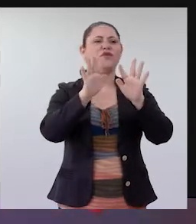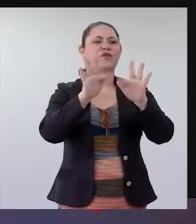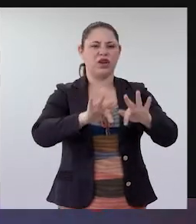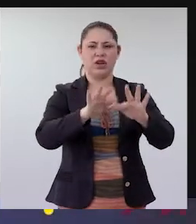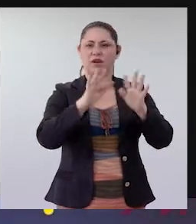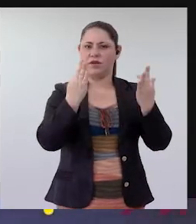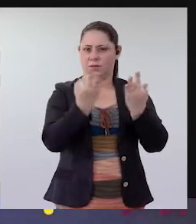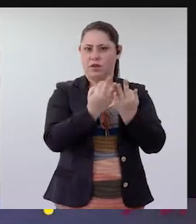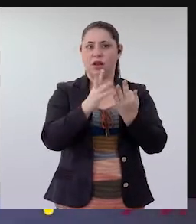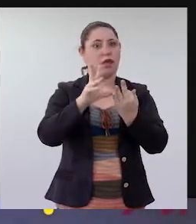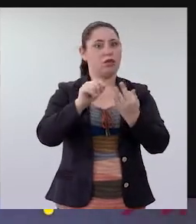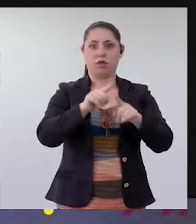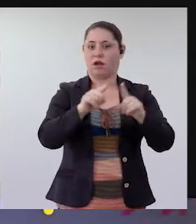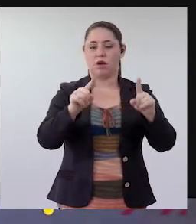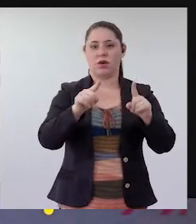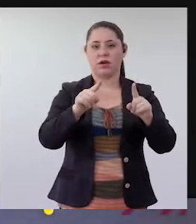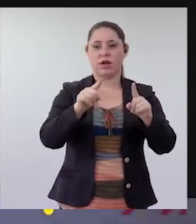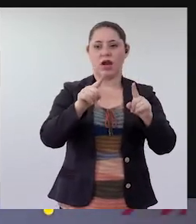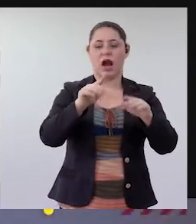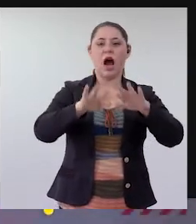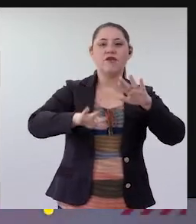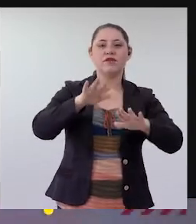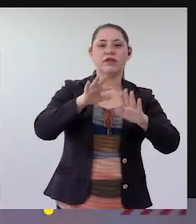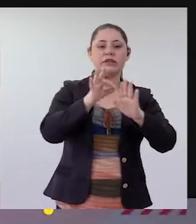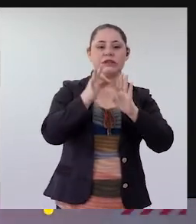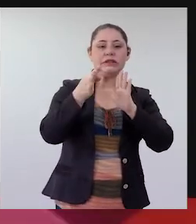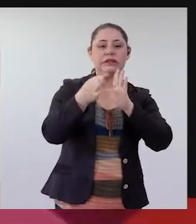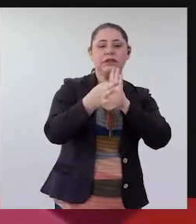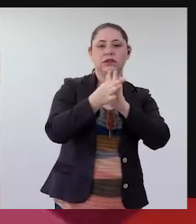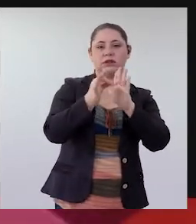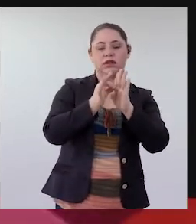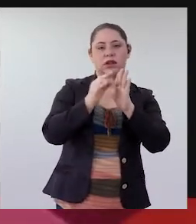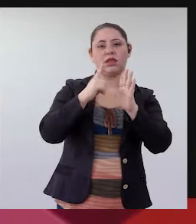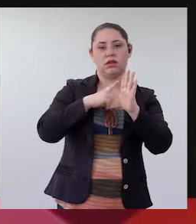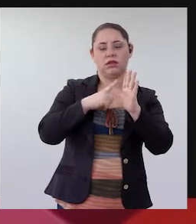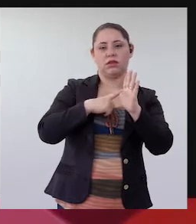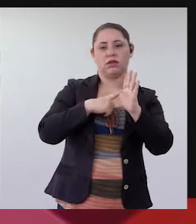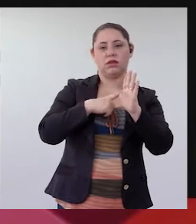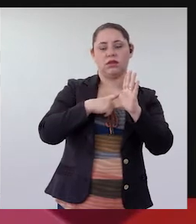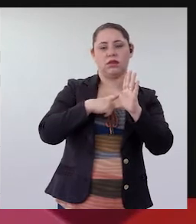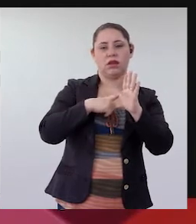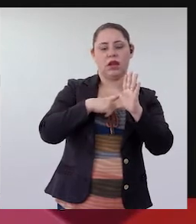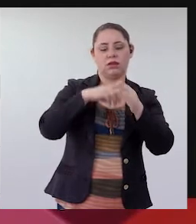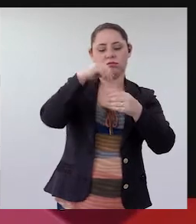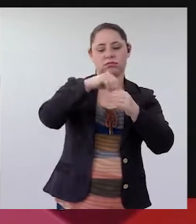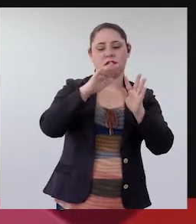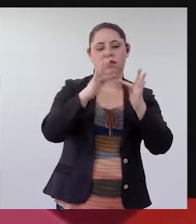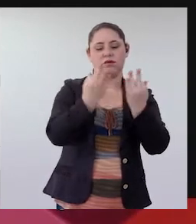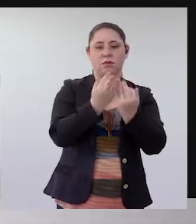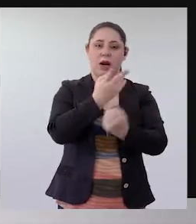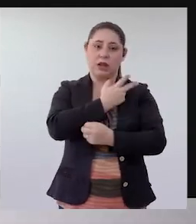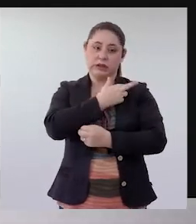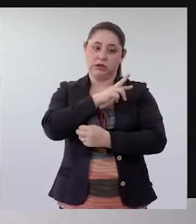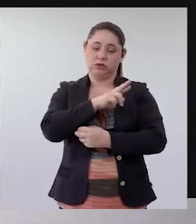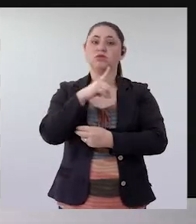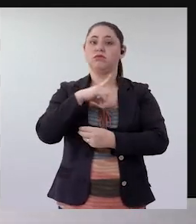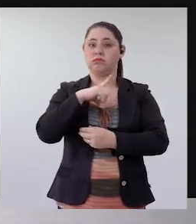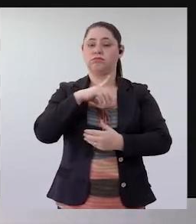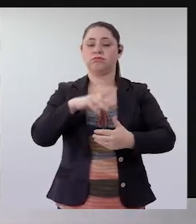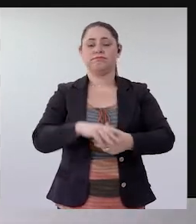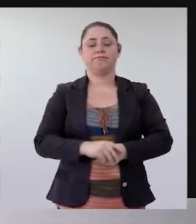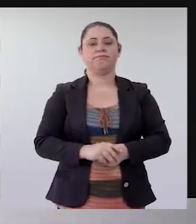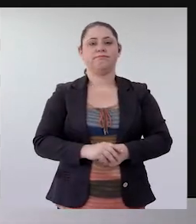da família, né, que é um argumento, às vezes, que perpassa aí esse ambiente moral e religioso, conforme eu